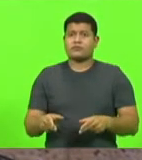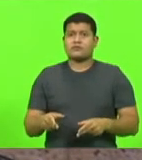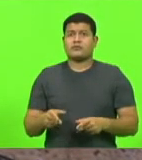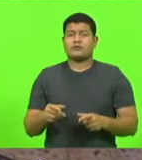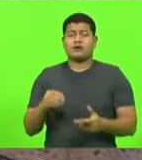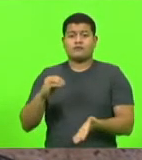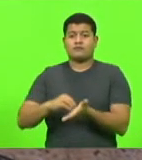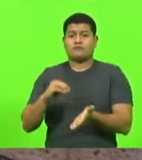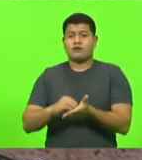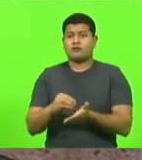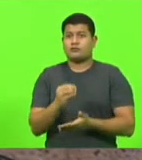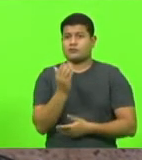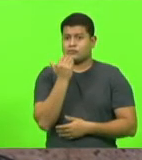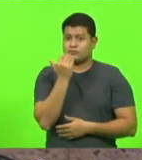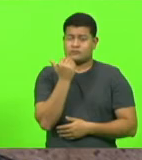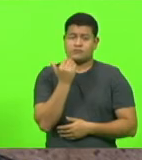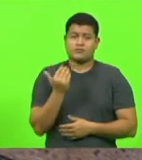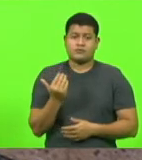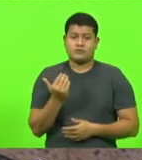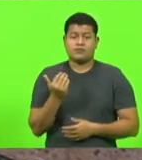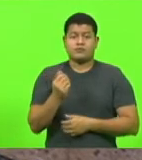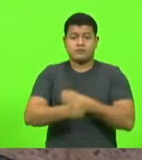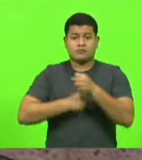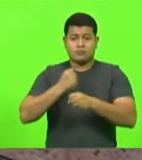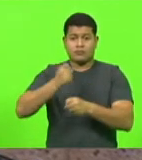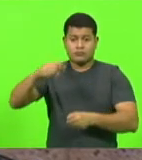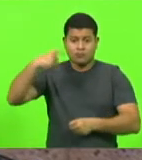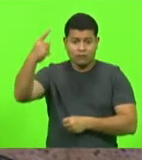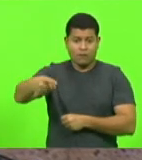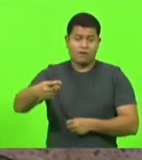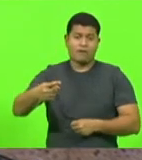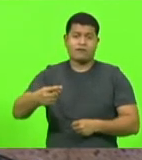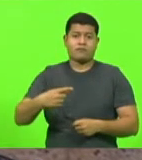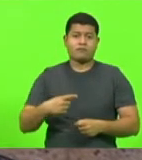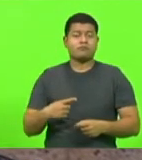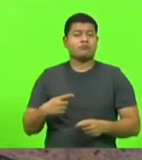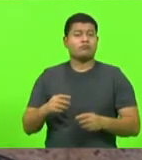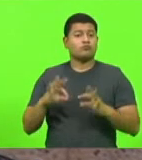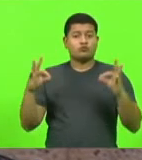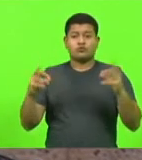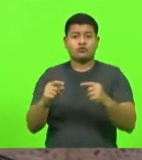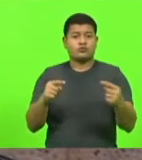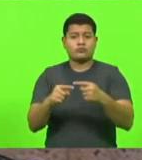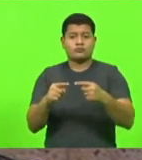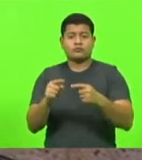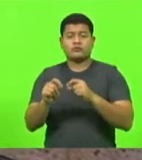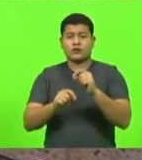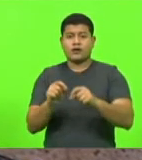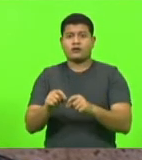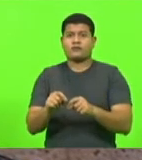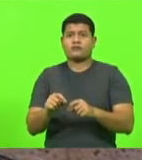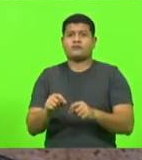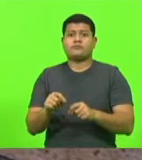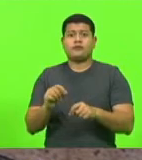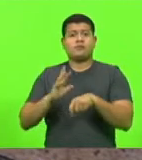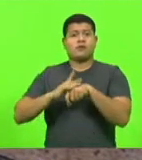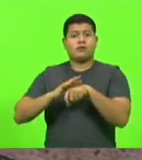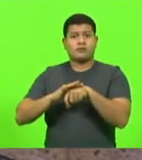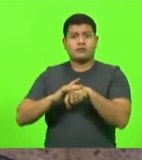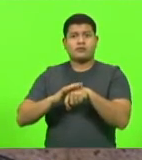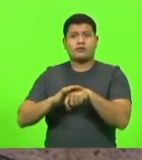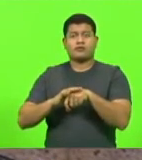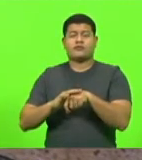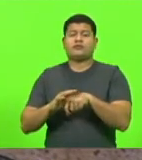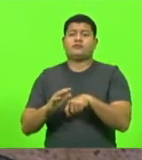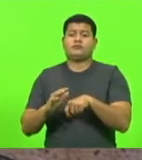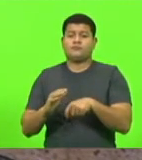desabastecimento o ano que vem. Tá? Então, tudo isso por conta, sim, de um vírus, tá, que veio trazer uma série